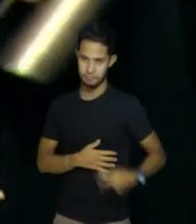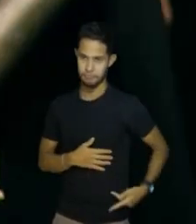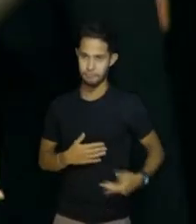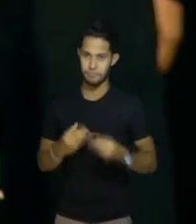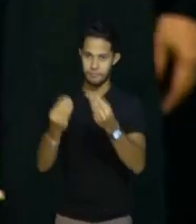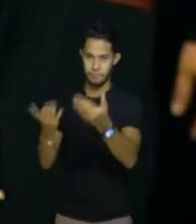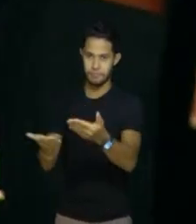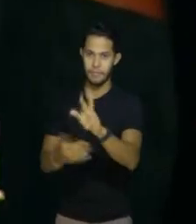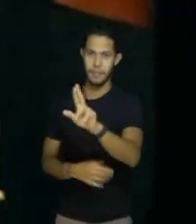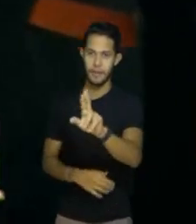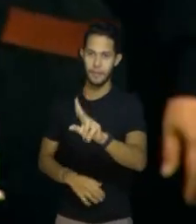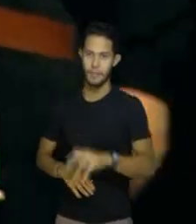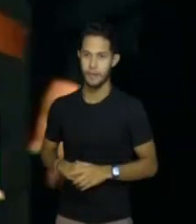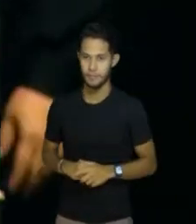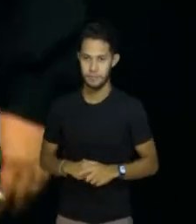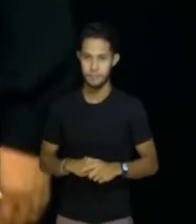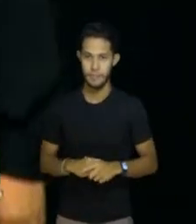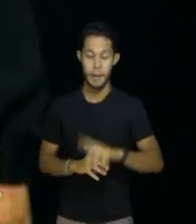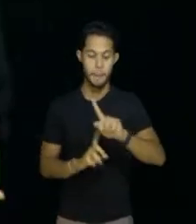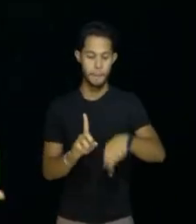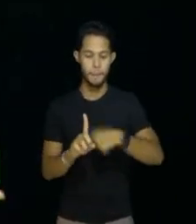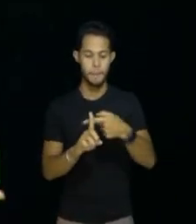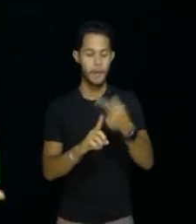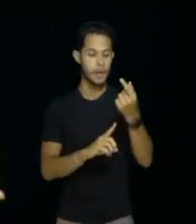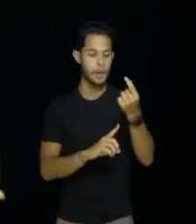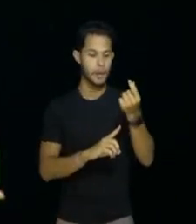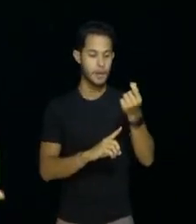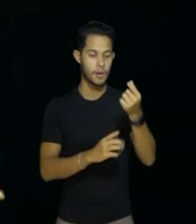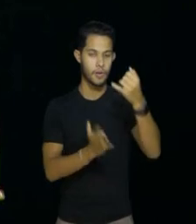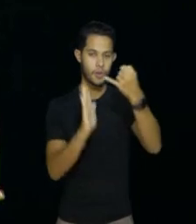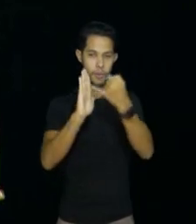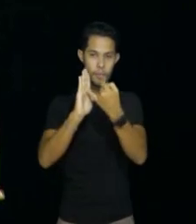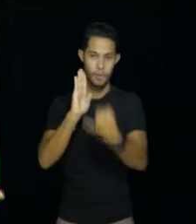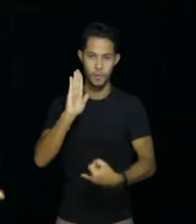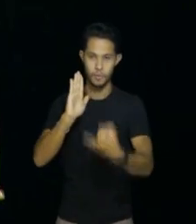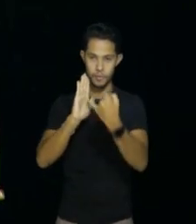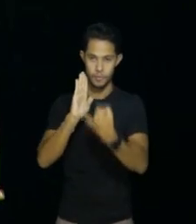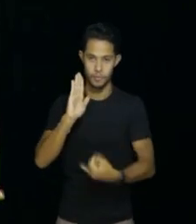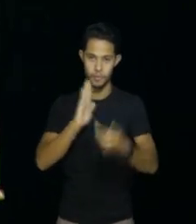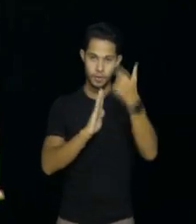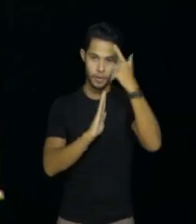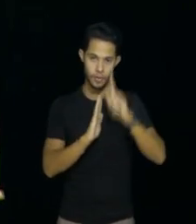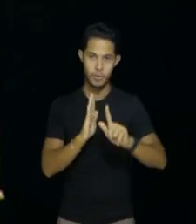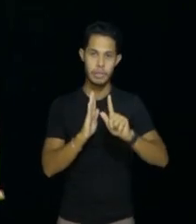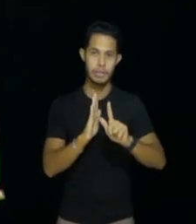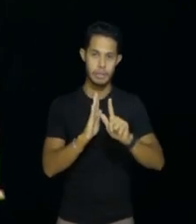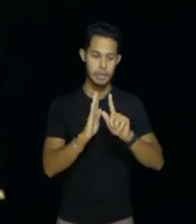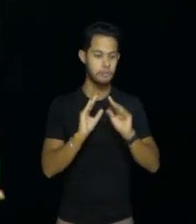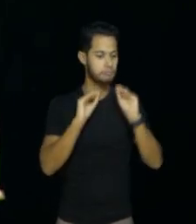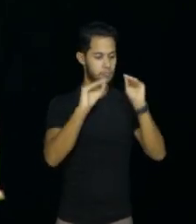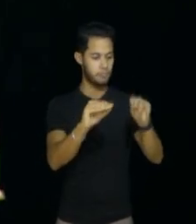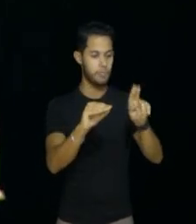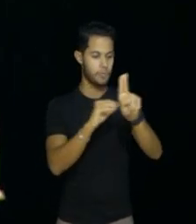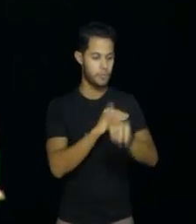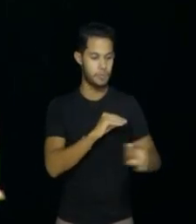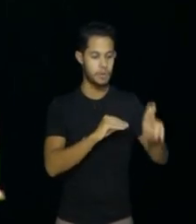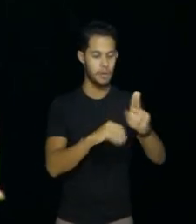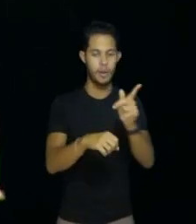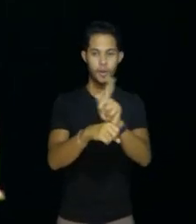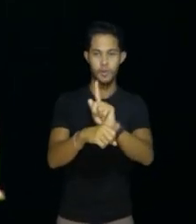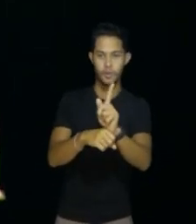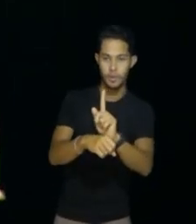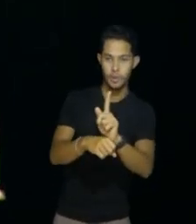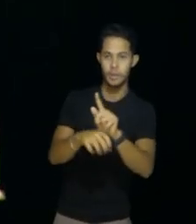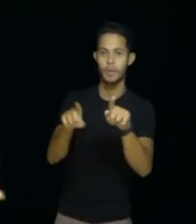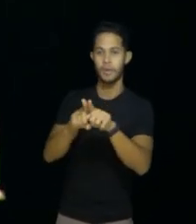de impostos para cobrir os rombos, para compensar a falta de geração, de gestão e de